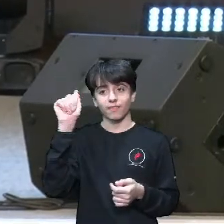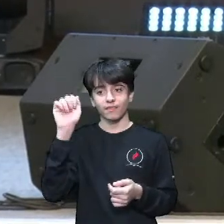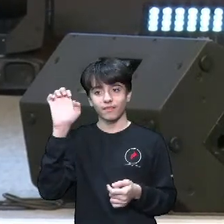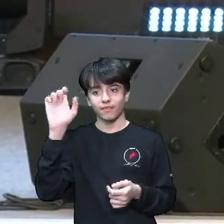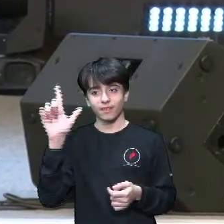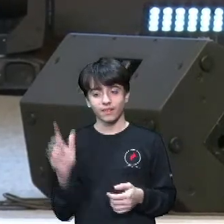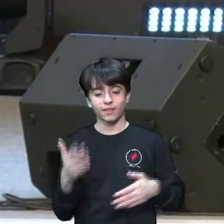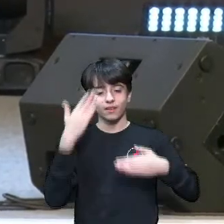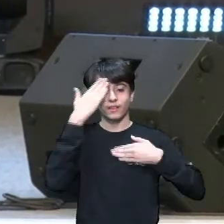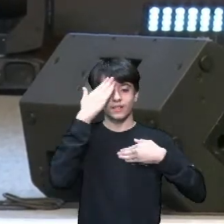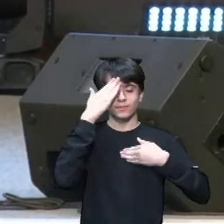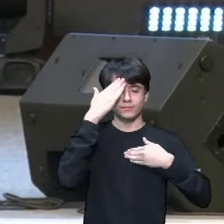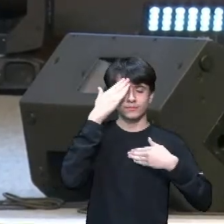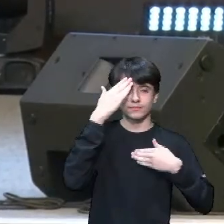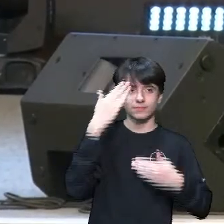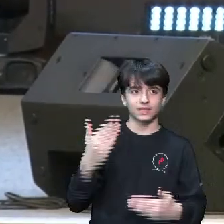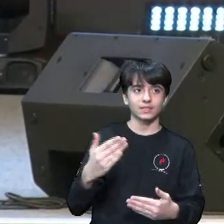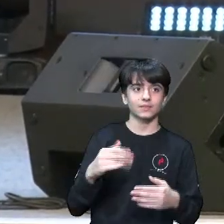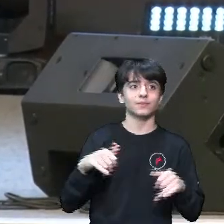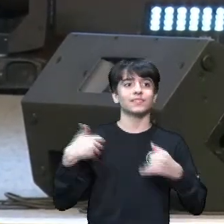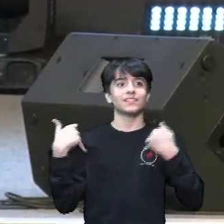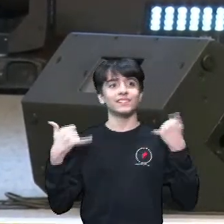mais uma primavera da minha